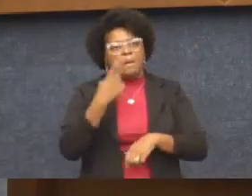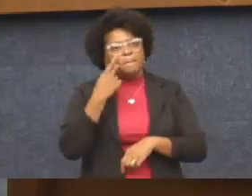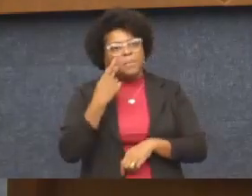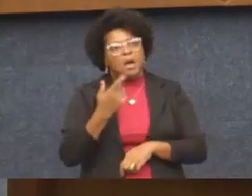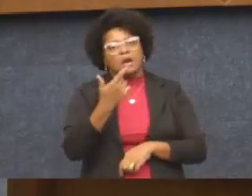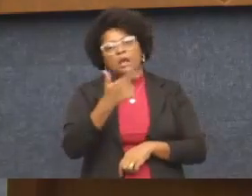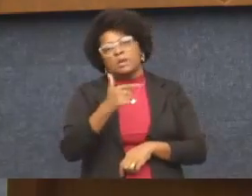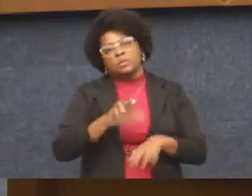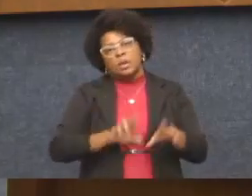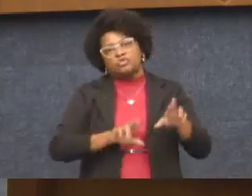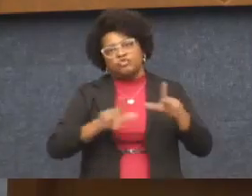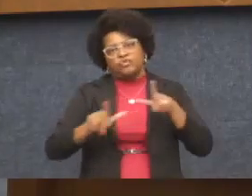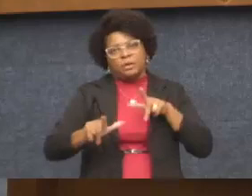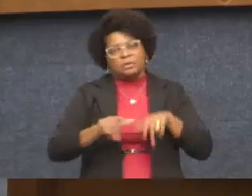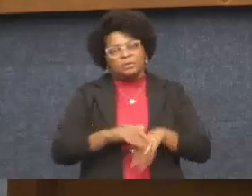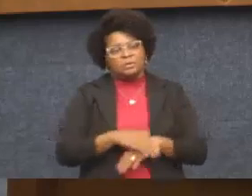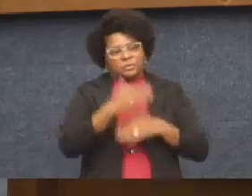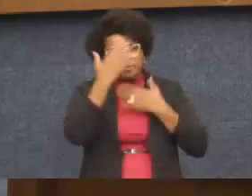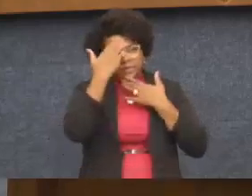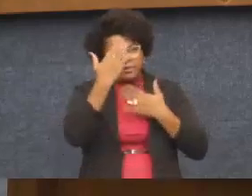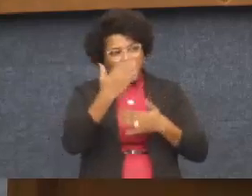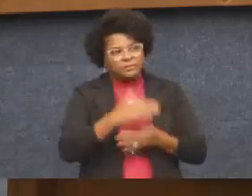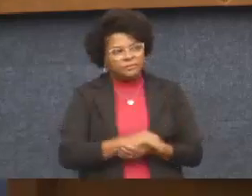mais diferenças. Muito obrigada.